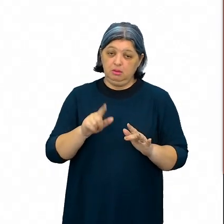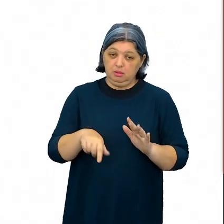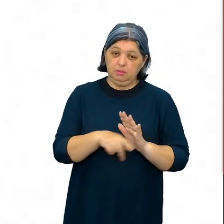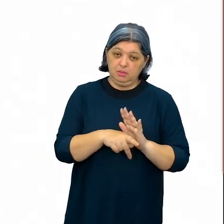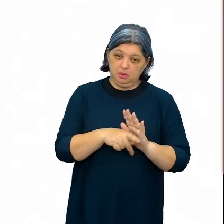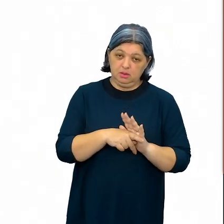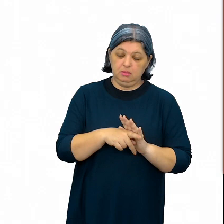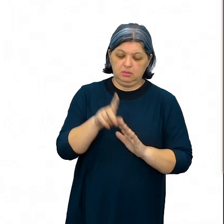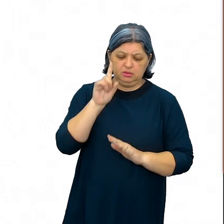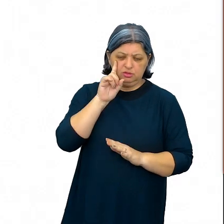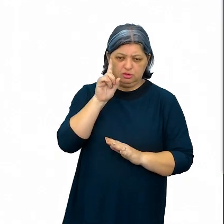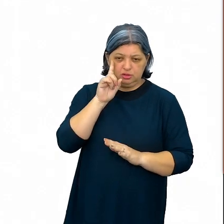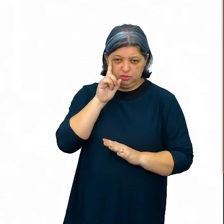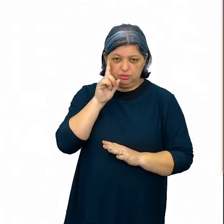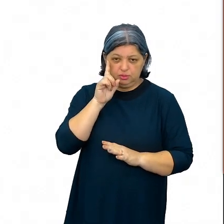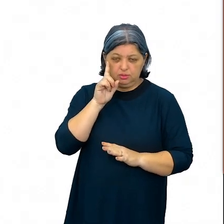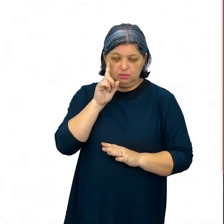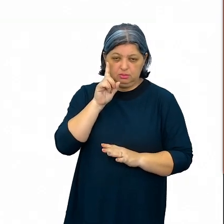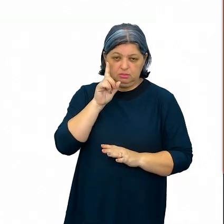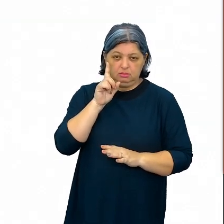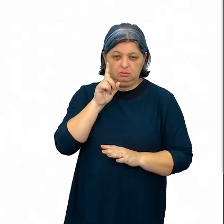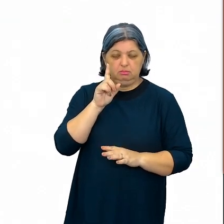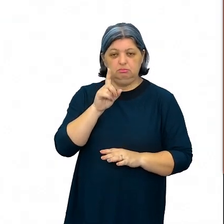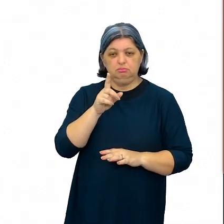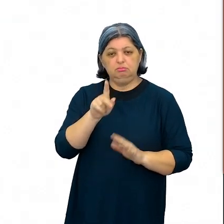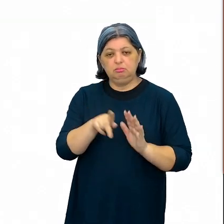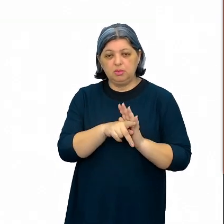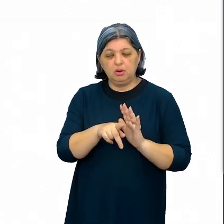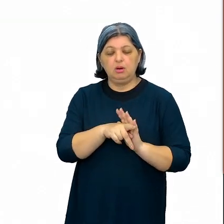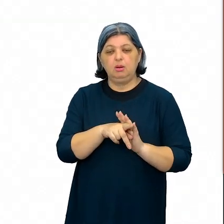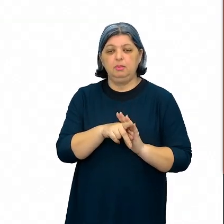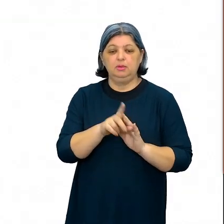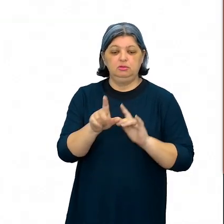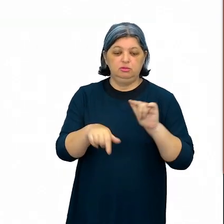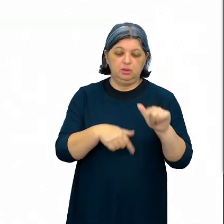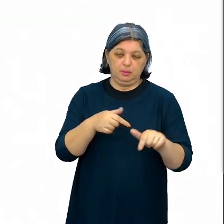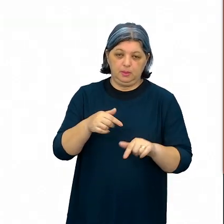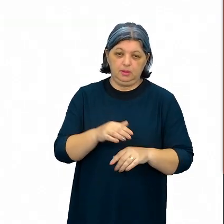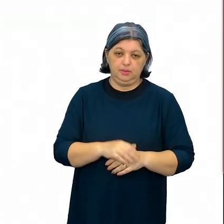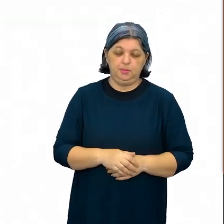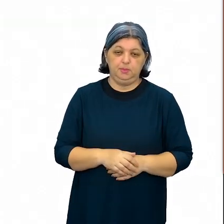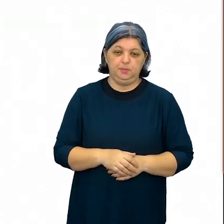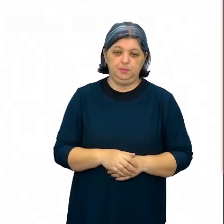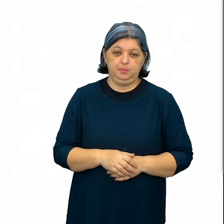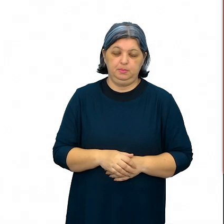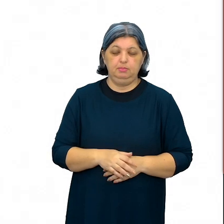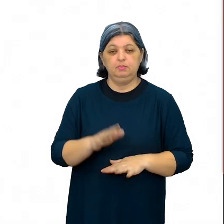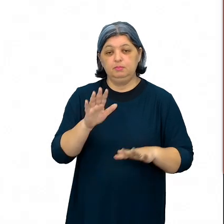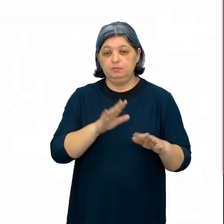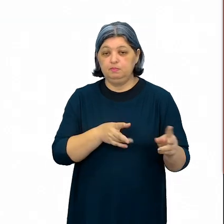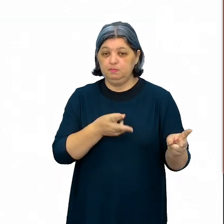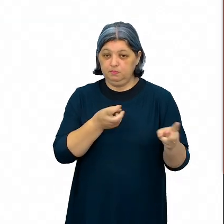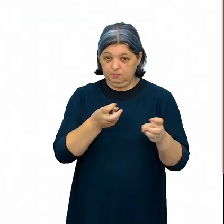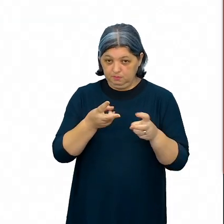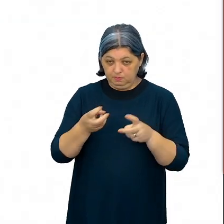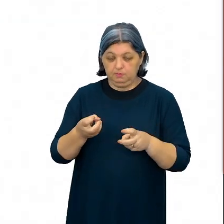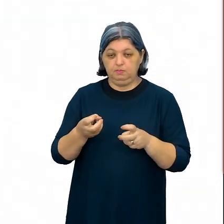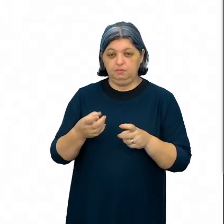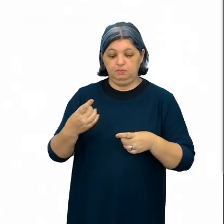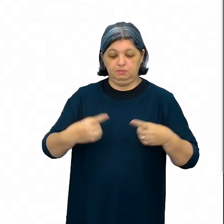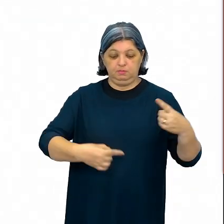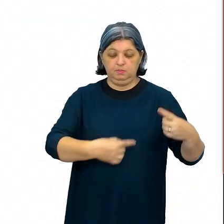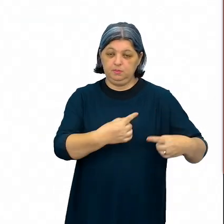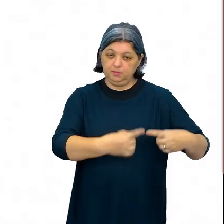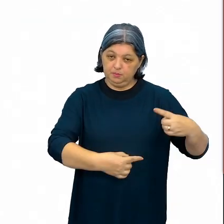faz parte do nosso dia-a-dia faz parte do nosso cotidiano e pode ser que a gente perceba a partir das nossas